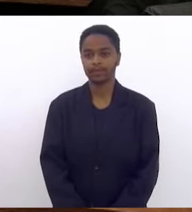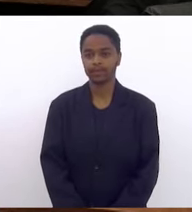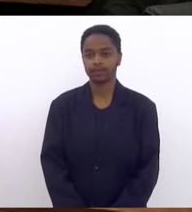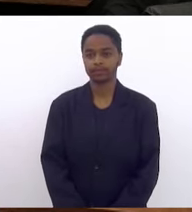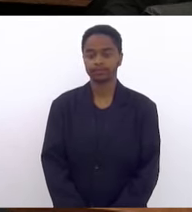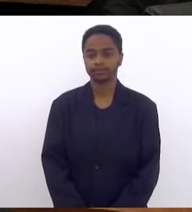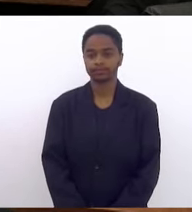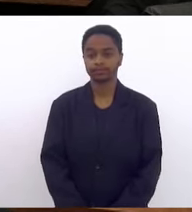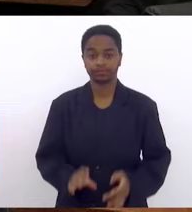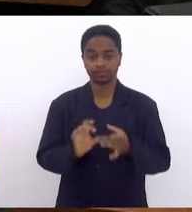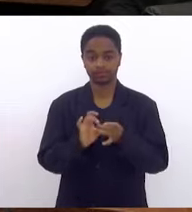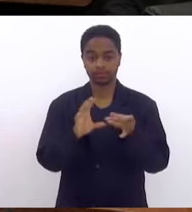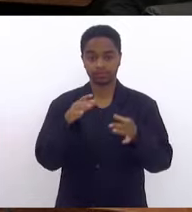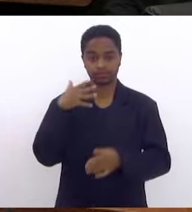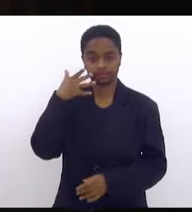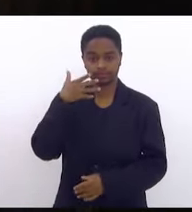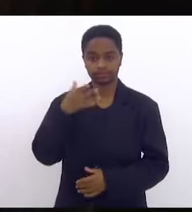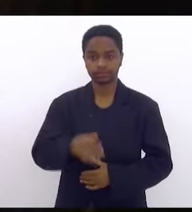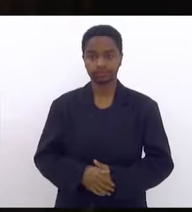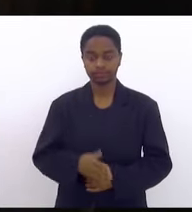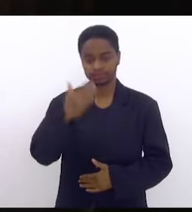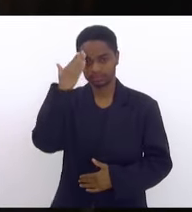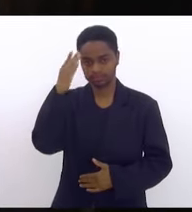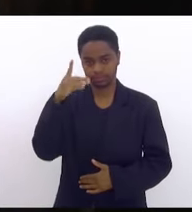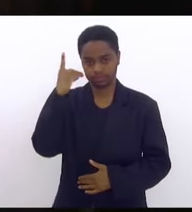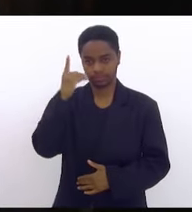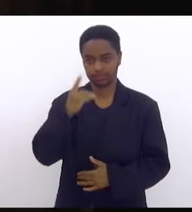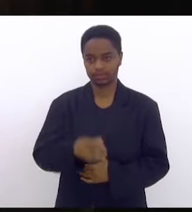Fica à vontade, doutor Davi. Obrigado, deputado.